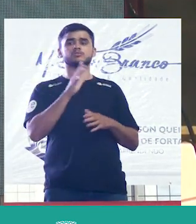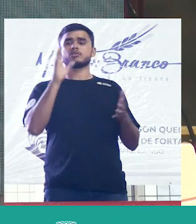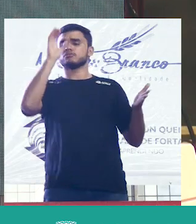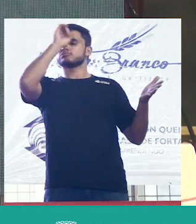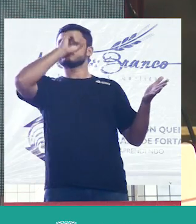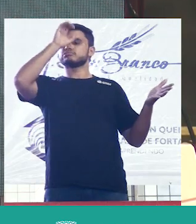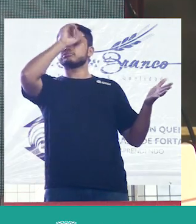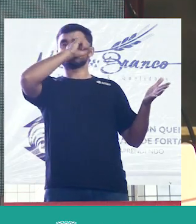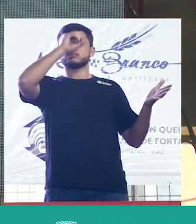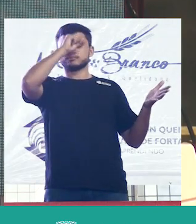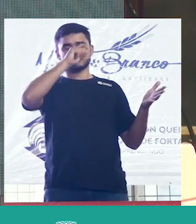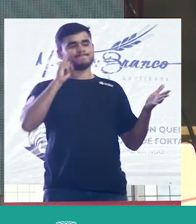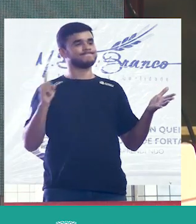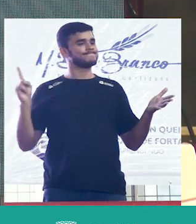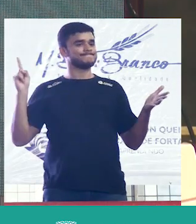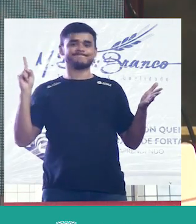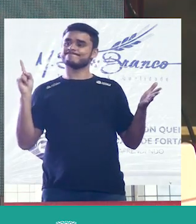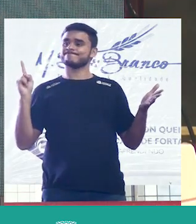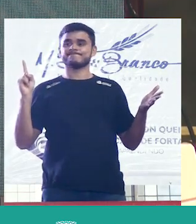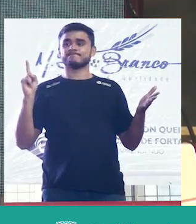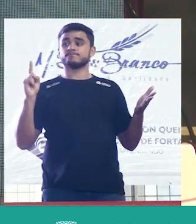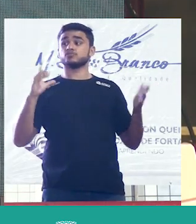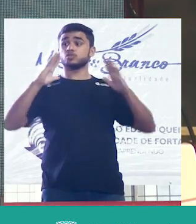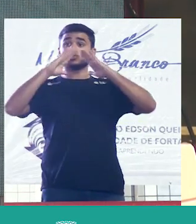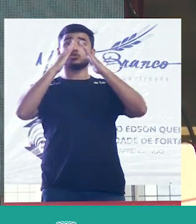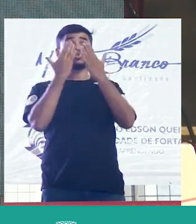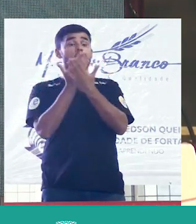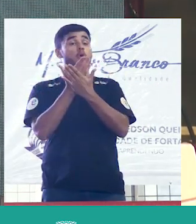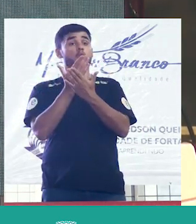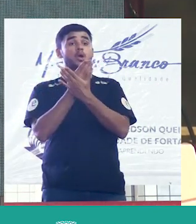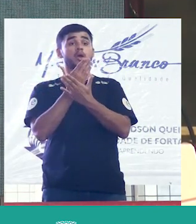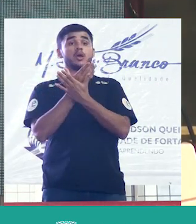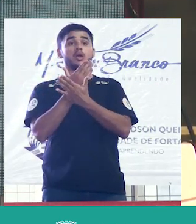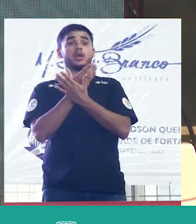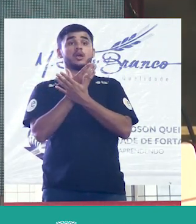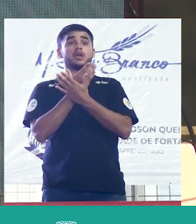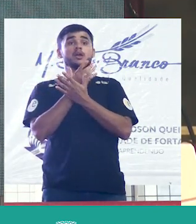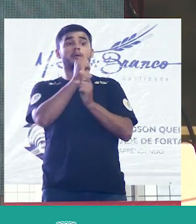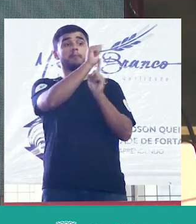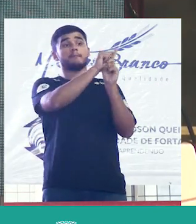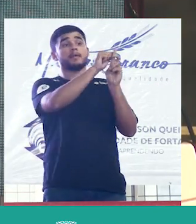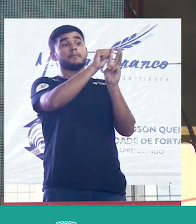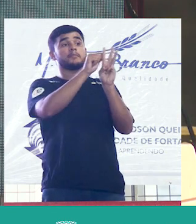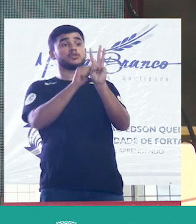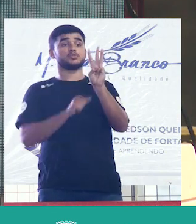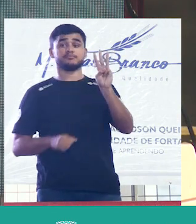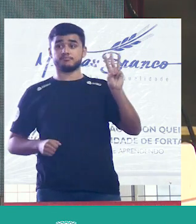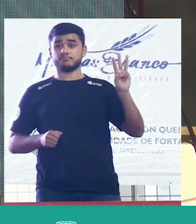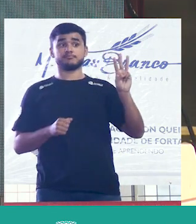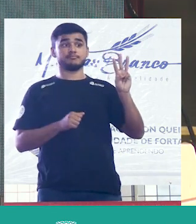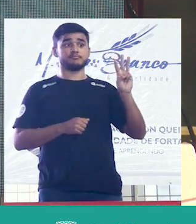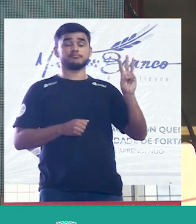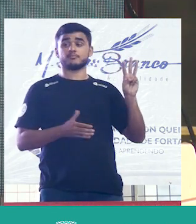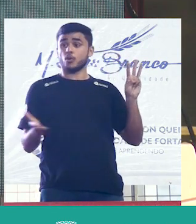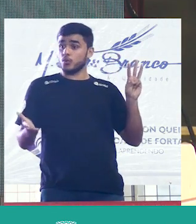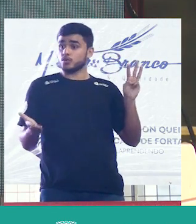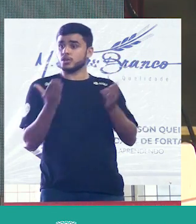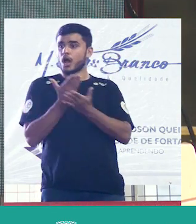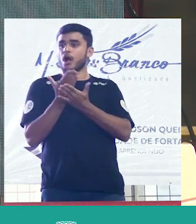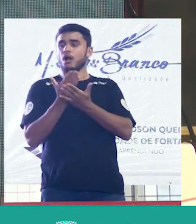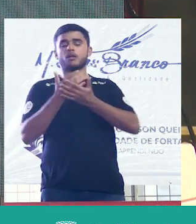tudo. Essa matéria, ela é dada nos colégios em 2, 3 meses de aula. A gente viu tudo numa aula